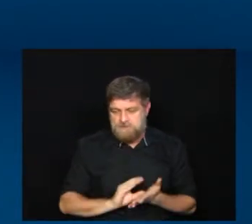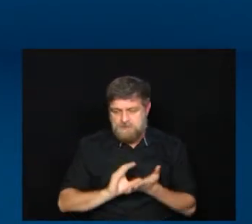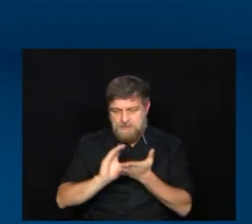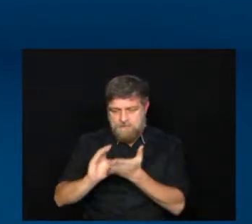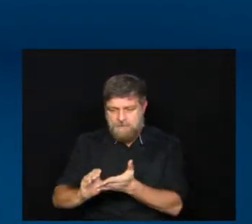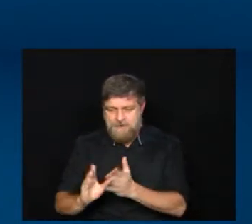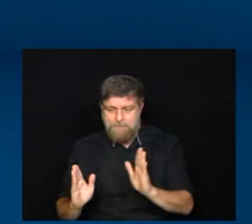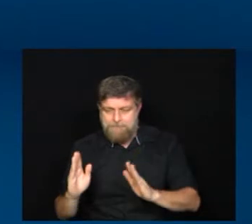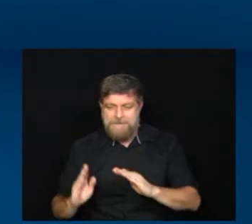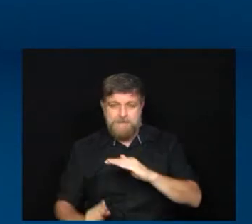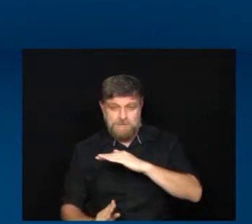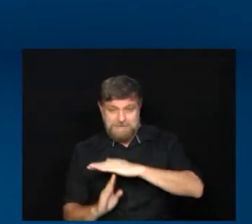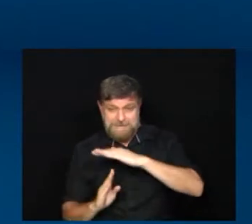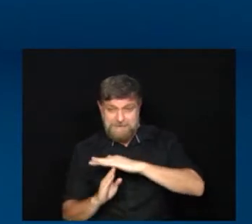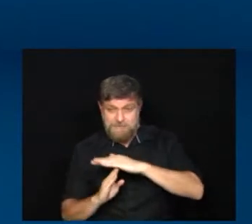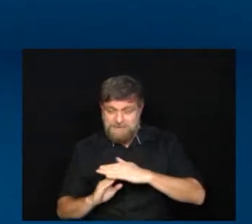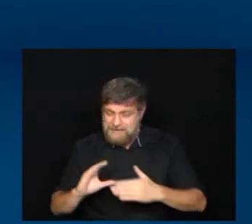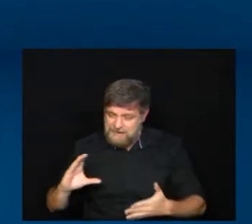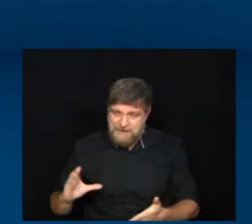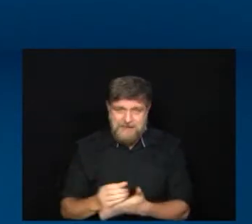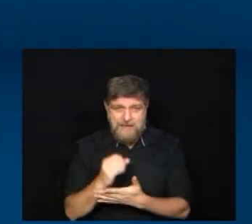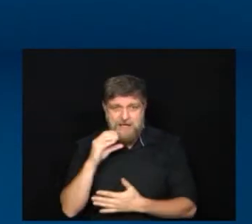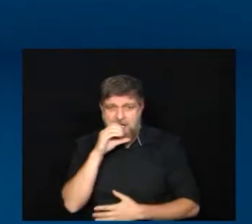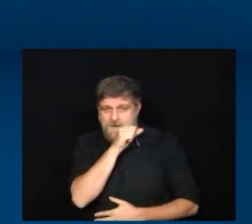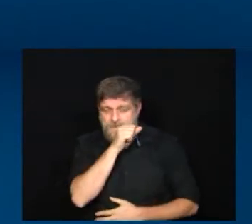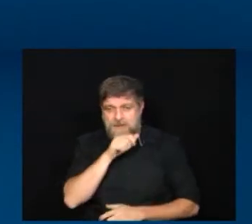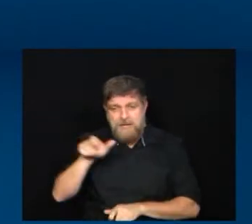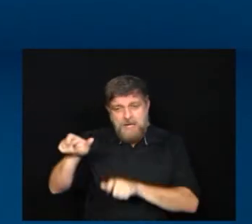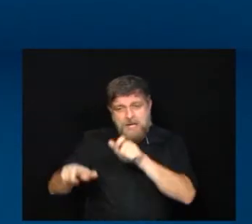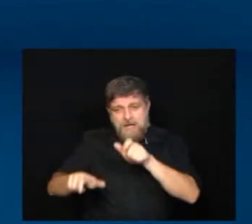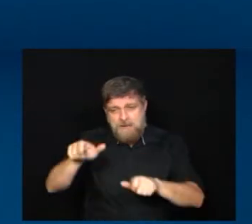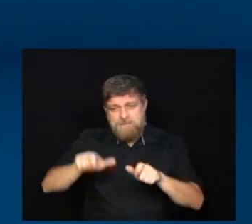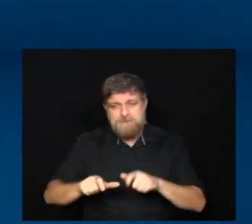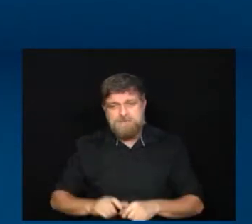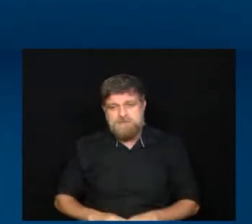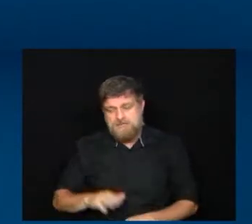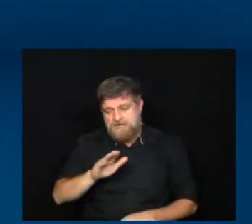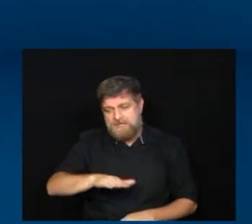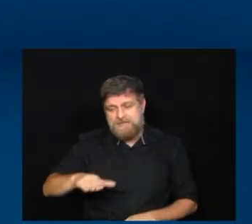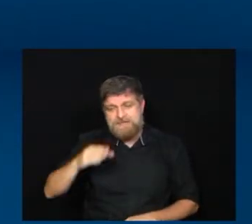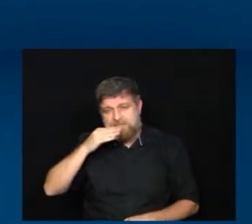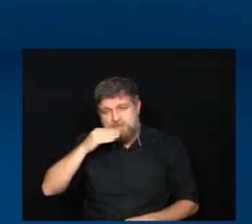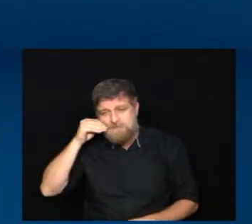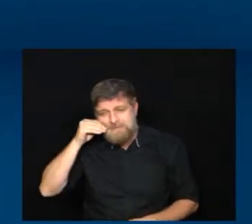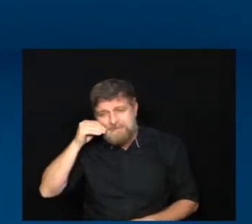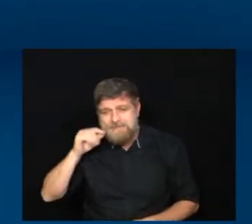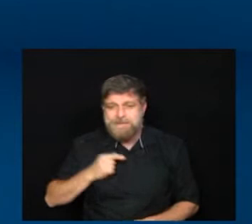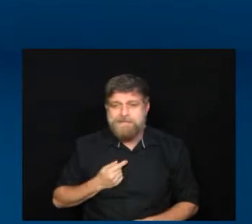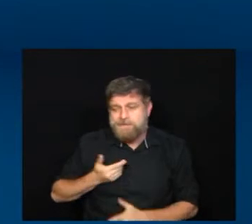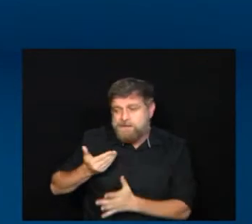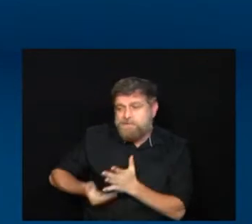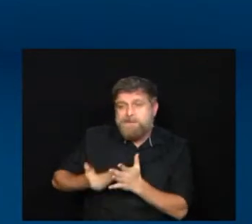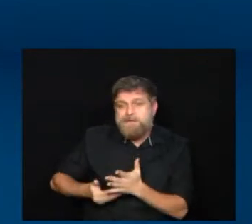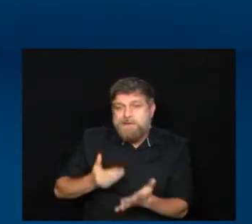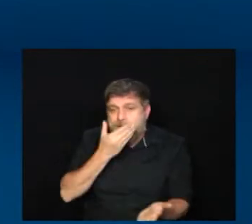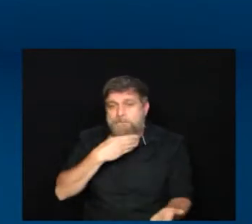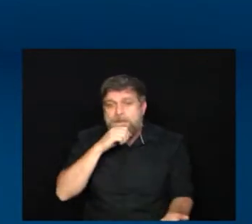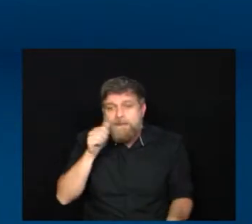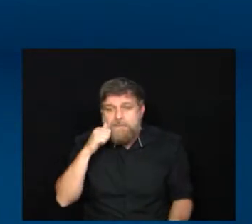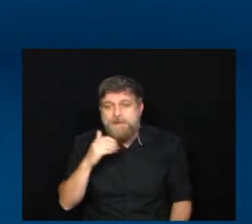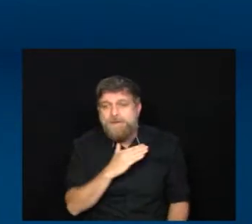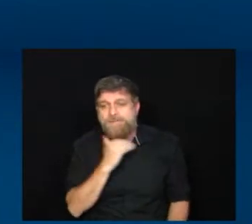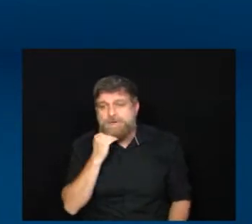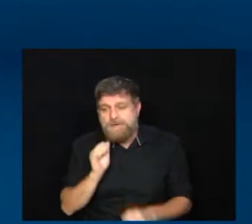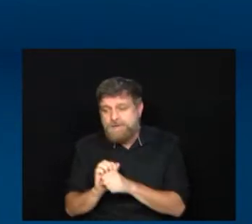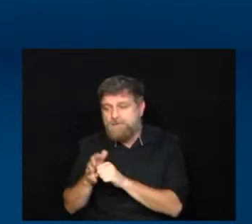caráter temporário e emergencial, destinado às famílias com crianças e adolescentes que perderam seu responsável legal em